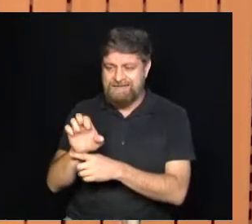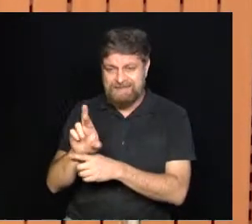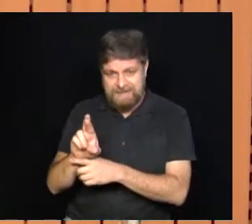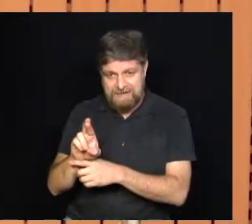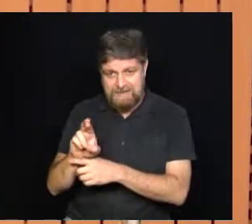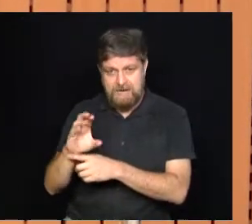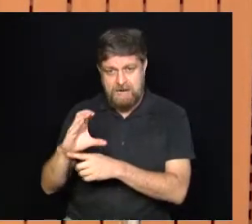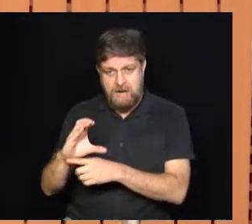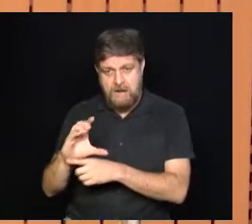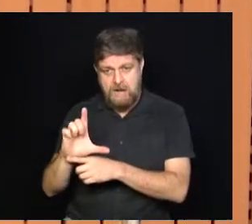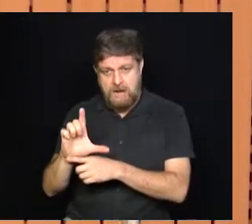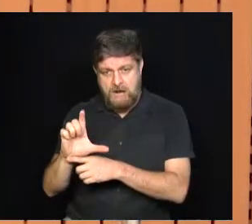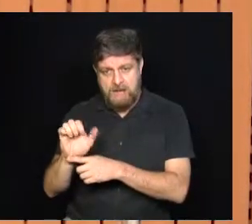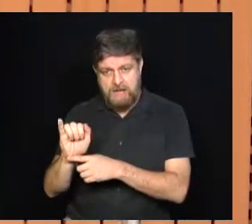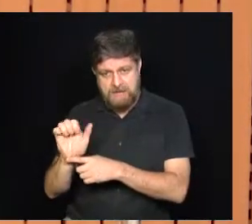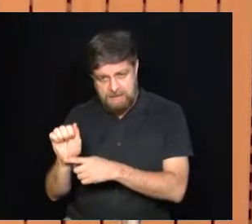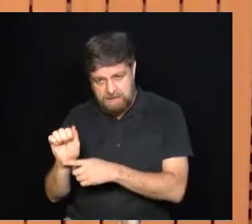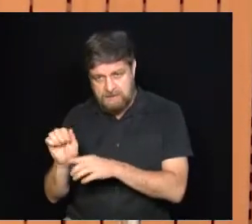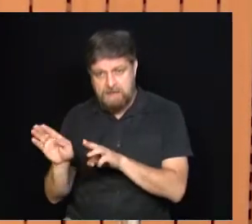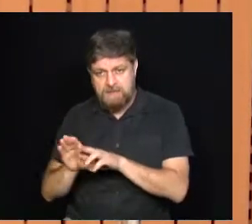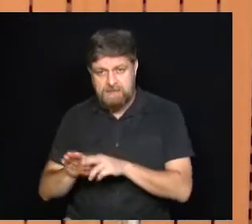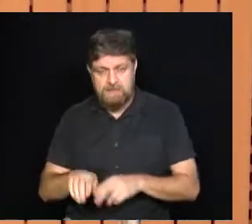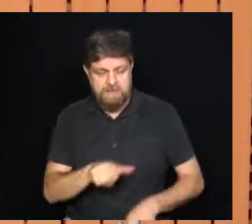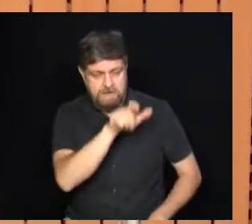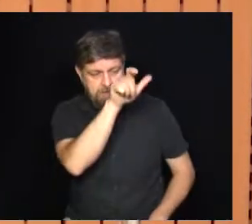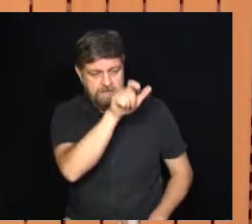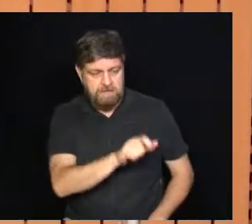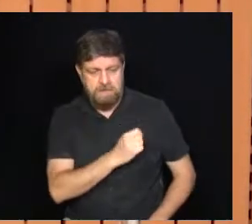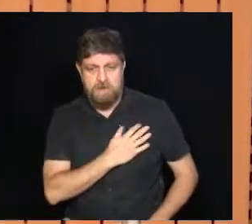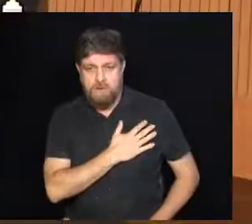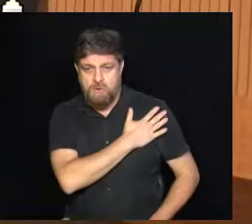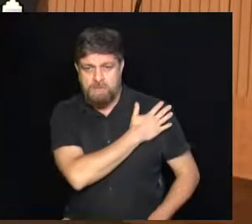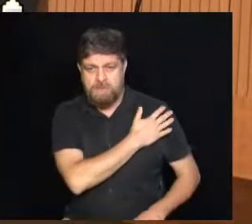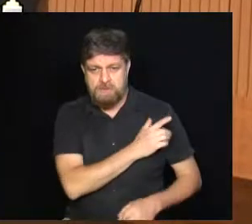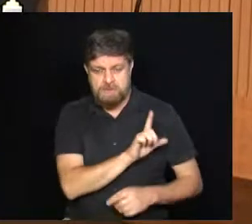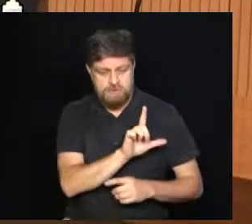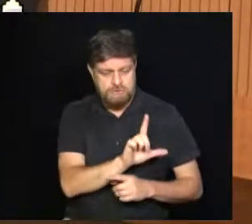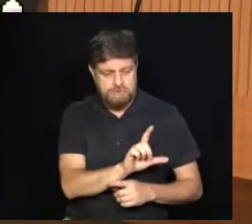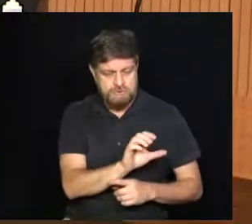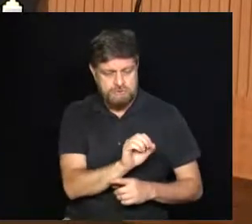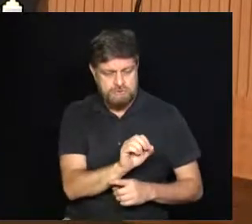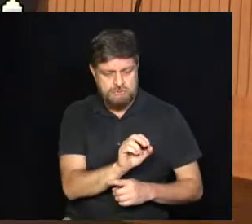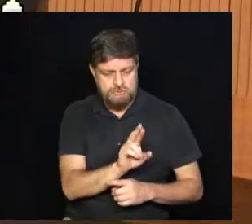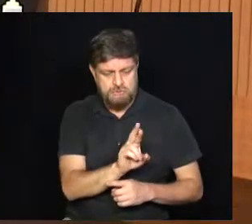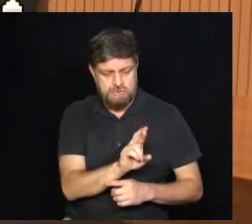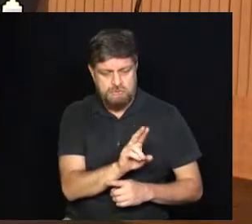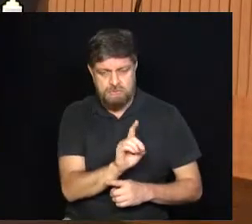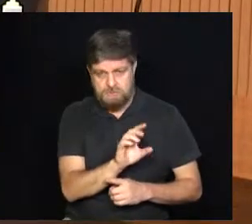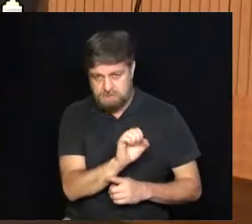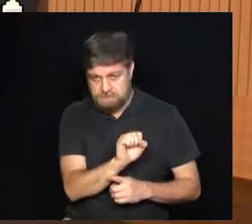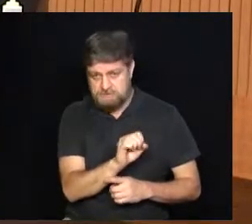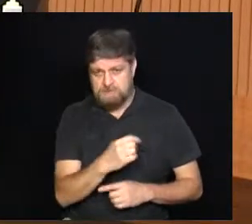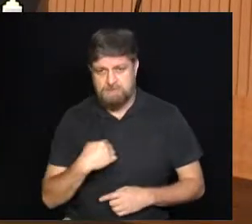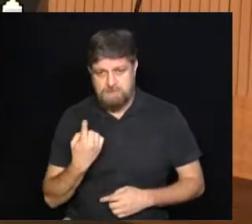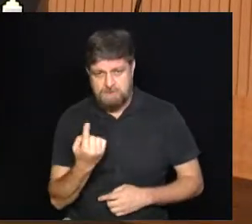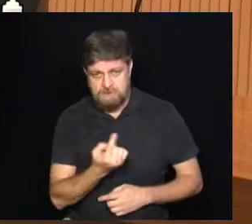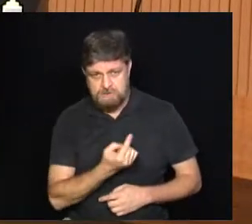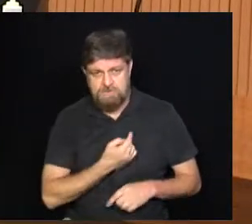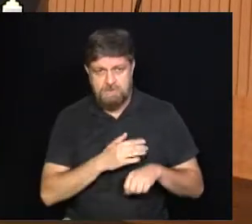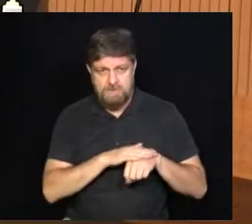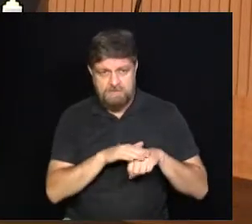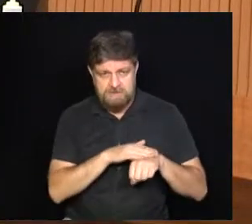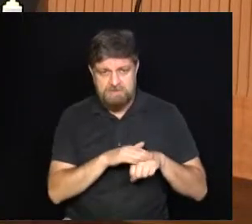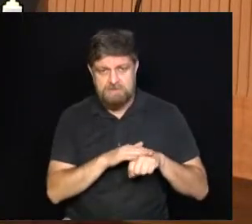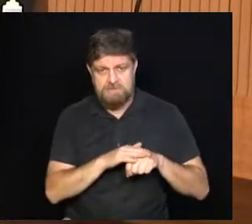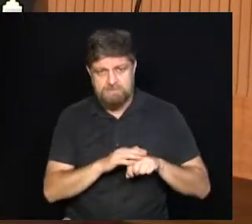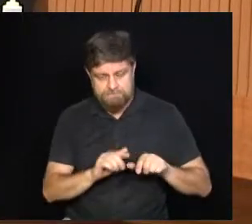nossa comandante Lourdes, né? Eu chamo de comandante Lourdes, por conta até do que a gente estava falando, né? De tantas